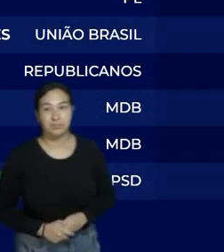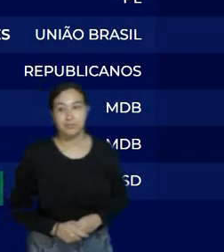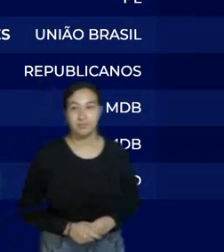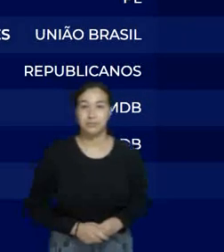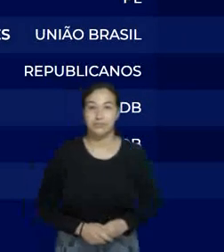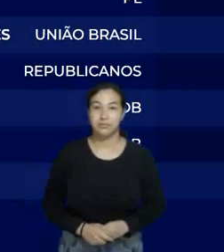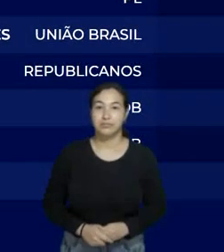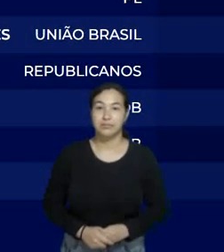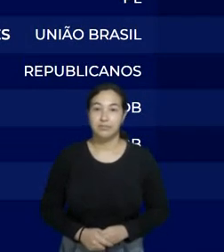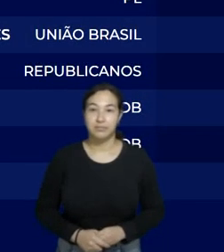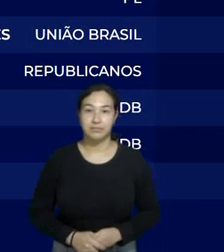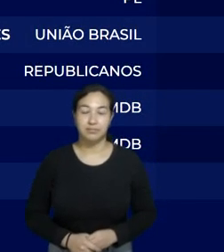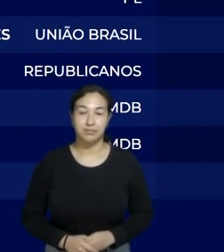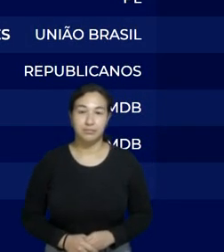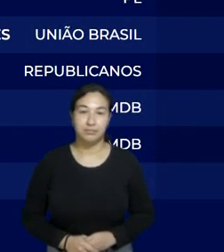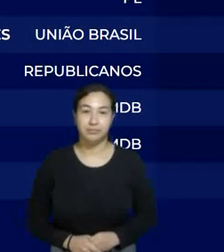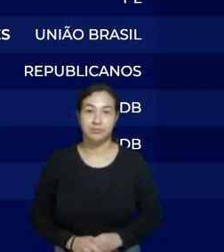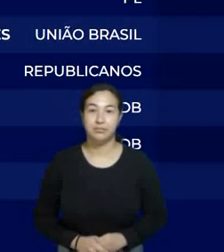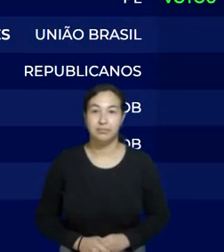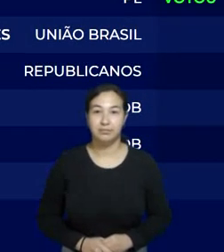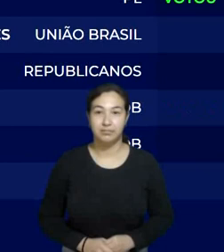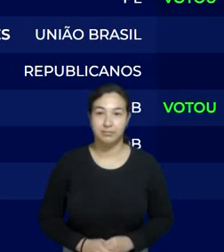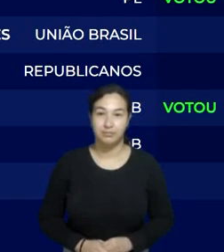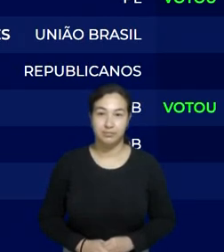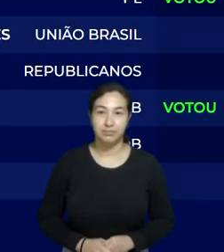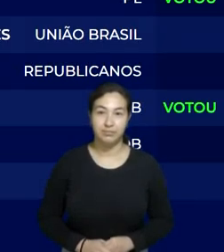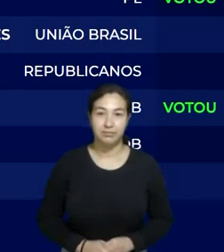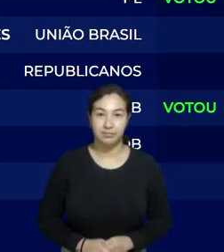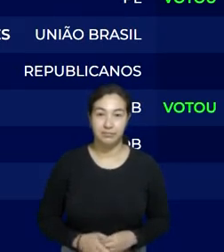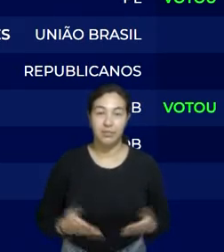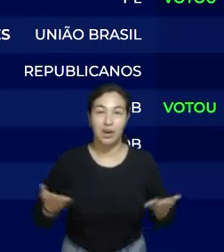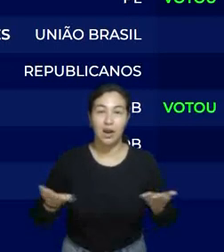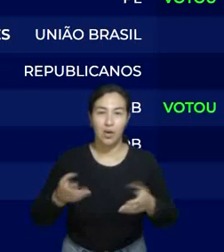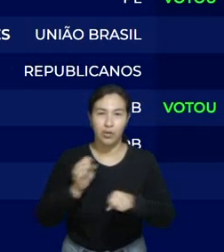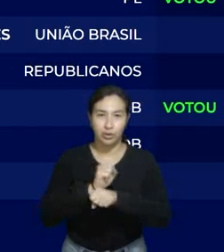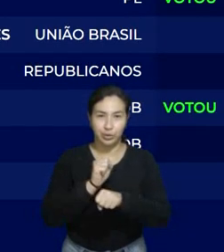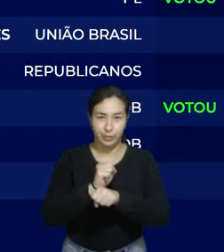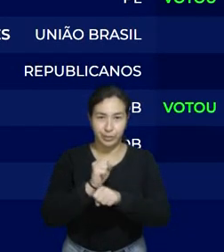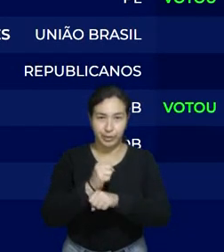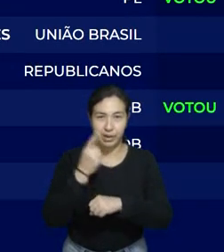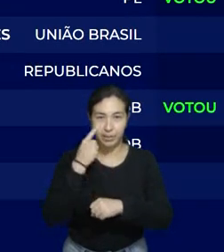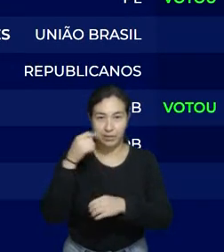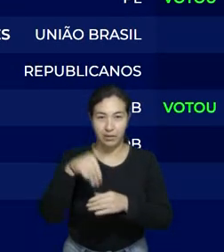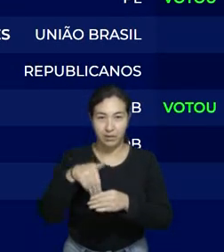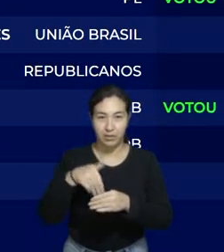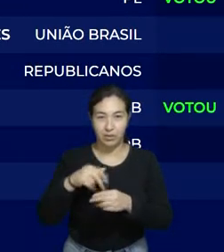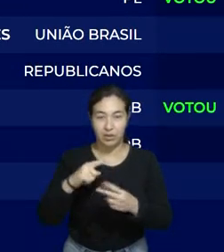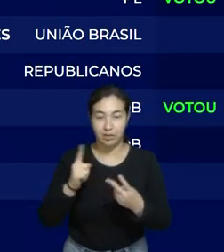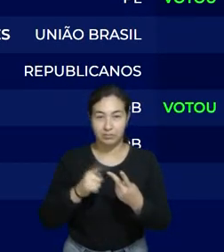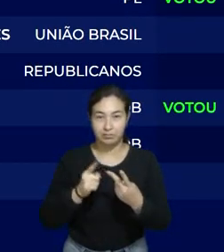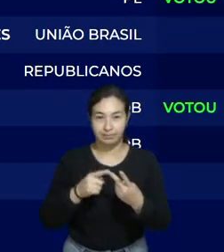Peço aos colegas deputados para aguardarem para que possamos votar segundo turno dos projetos de leis complementares.